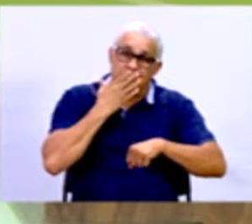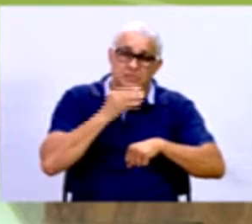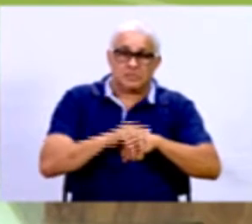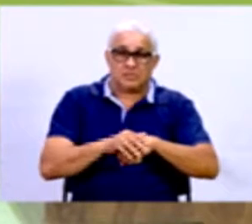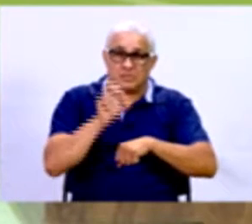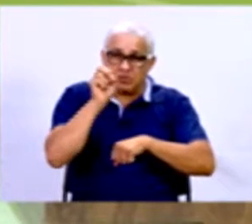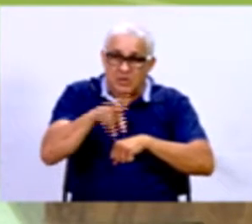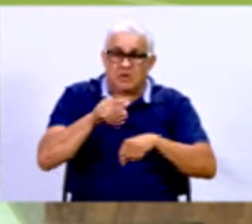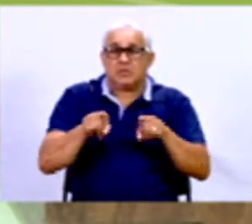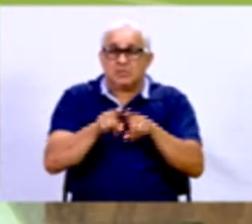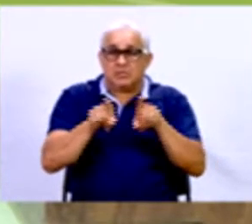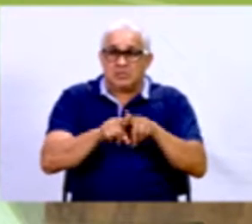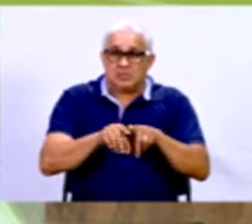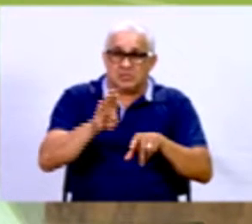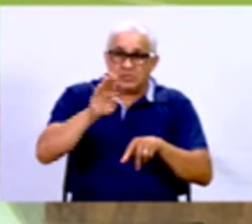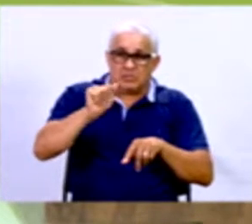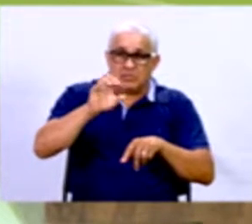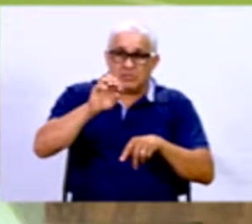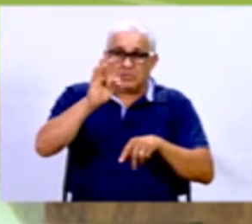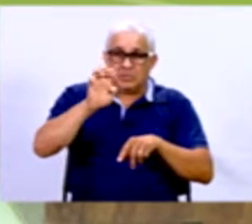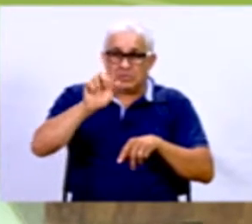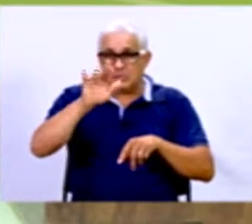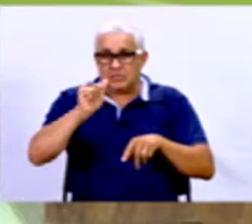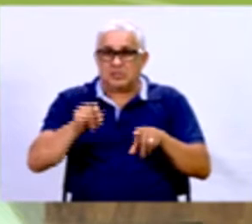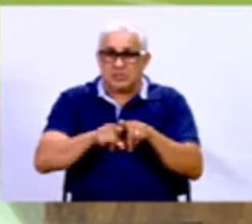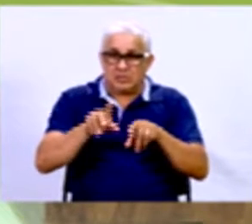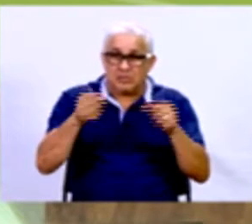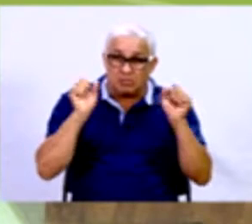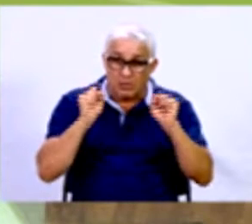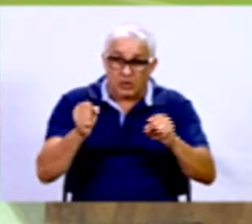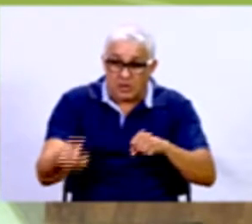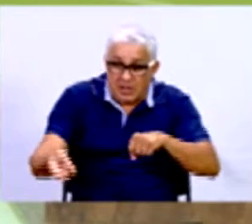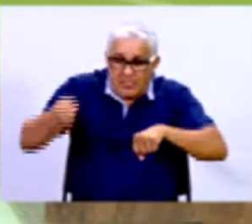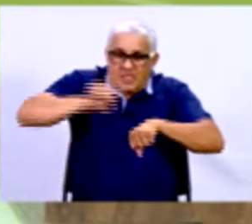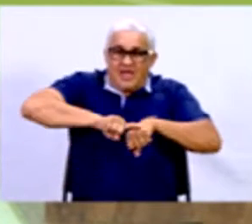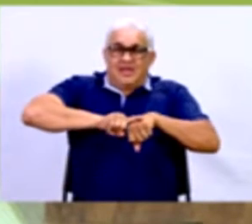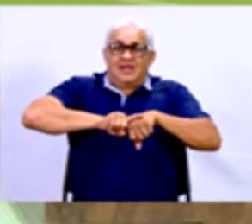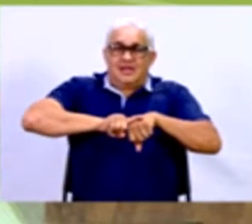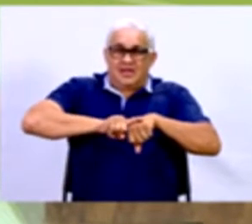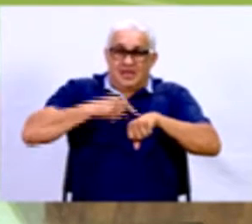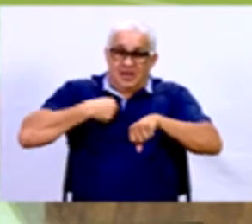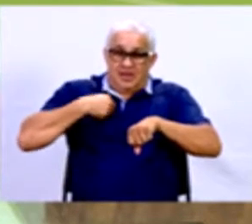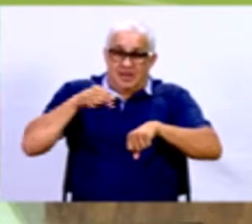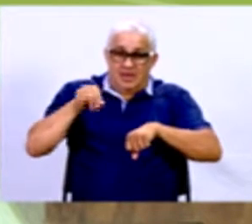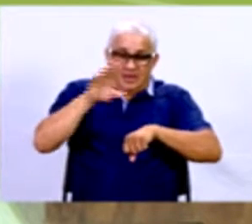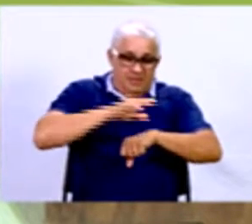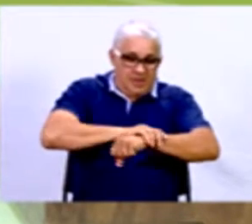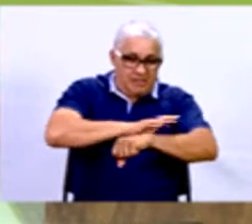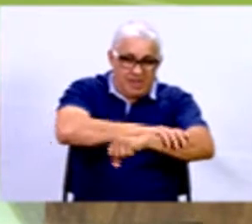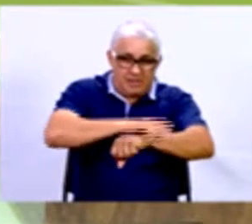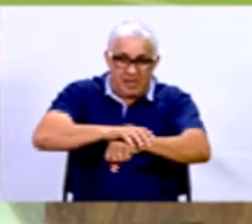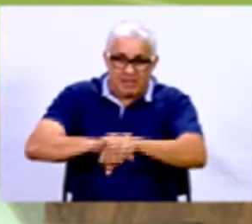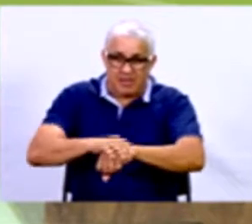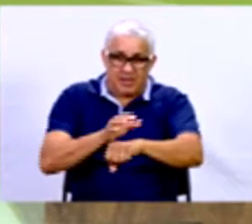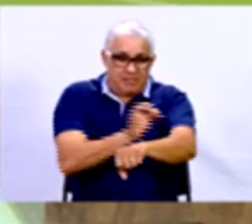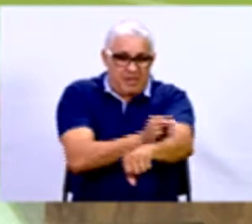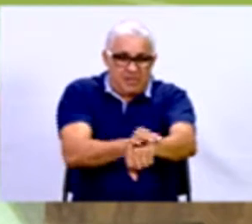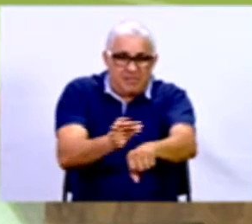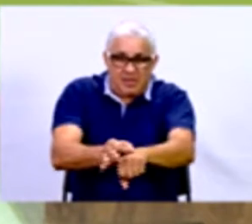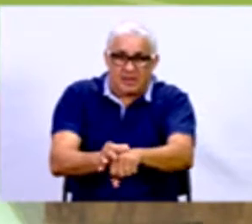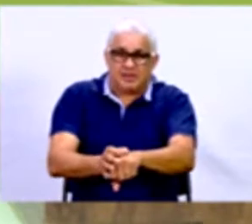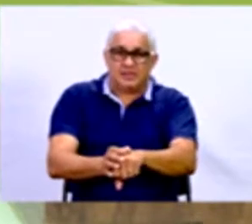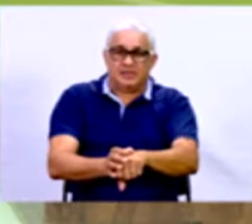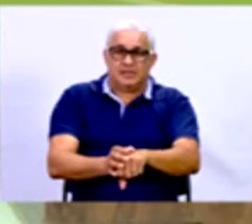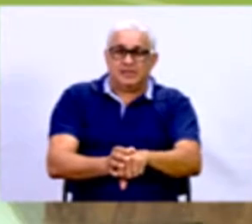ou bactéria que pode passar para você nesse momento que você está manuseando esses